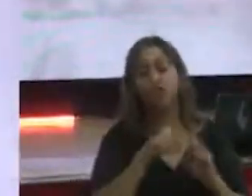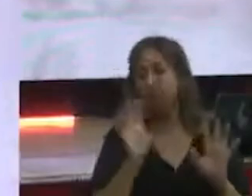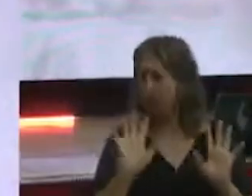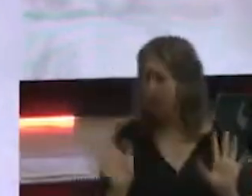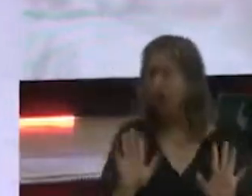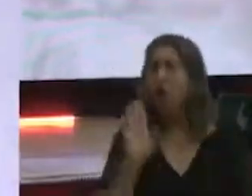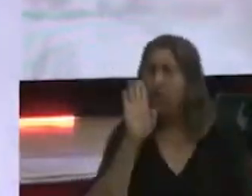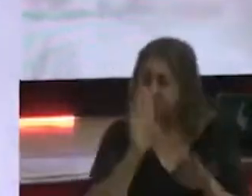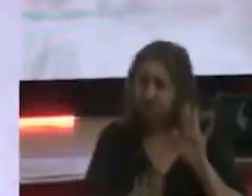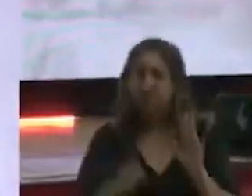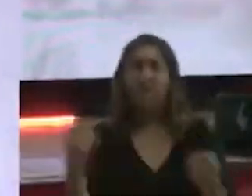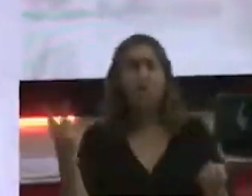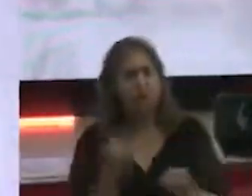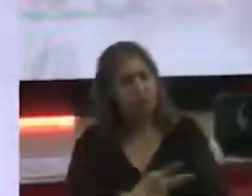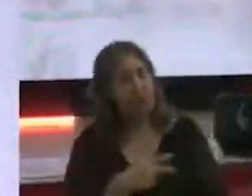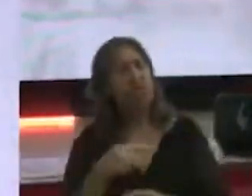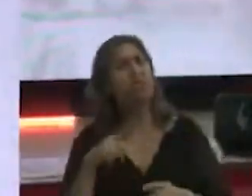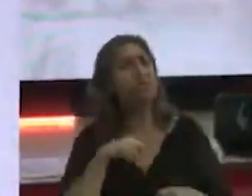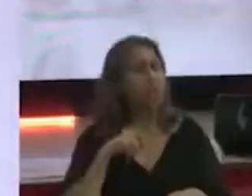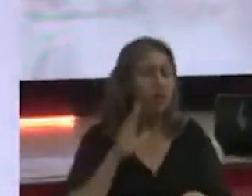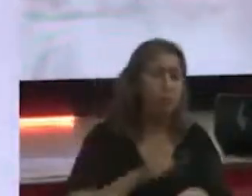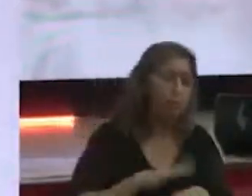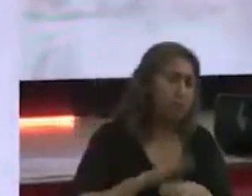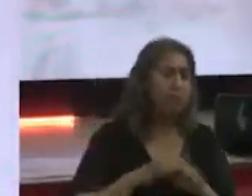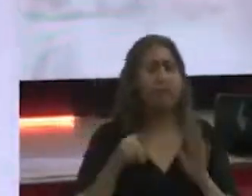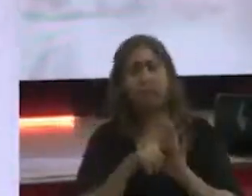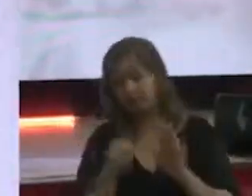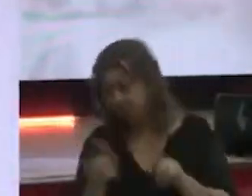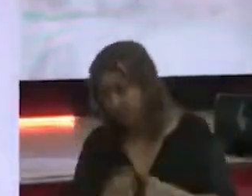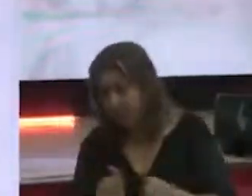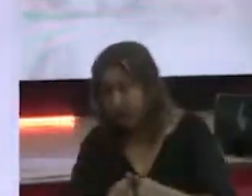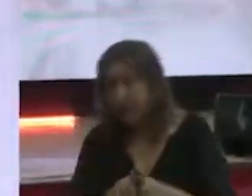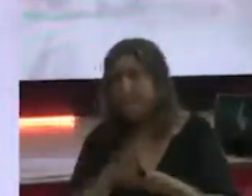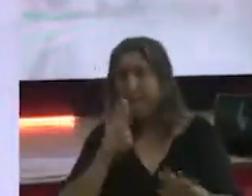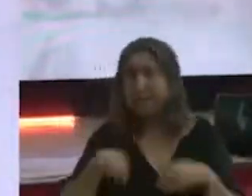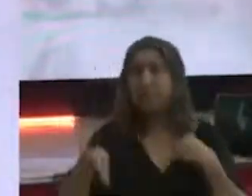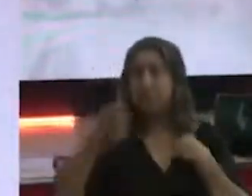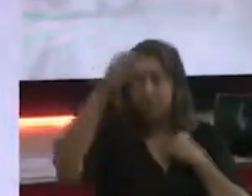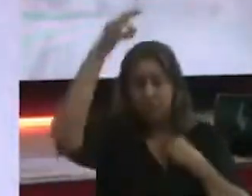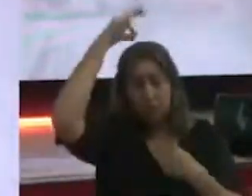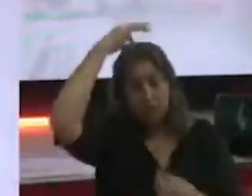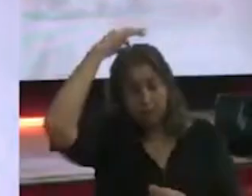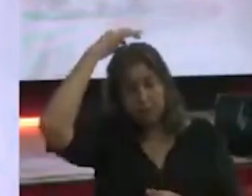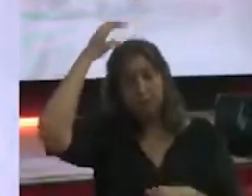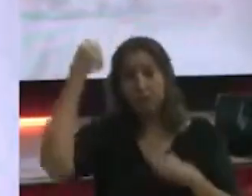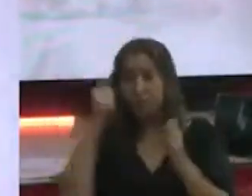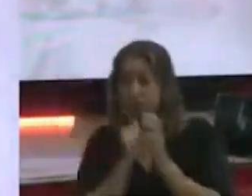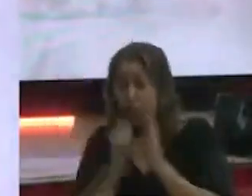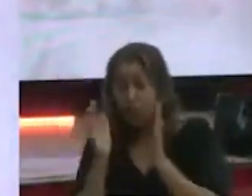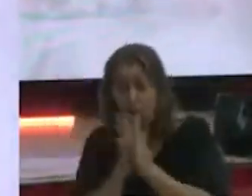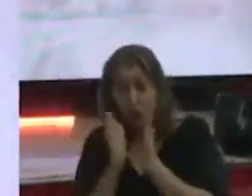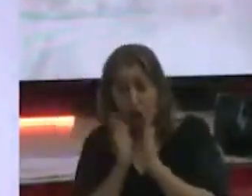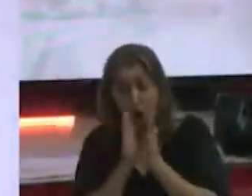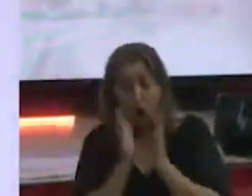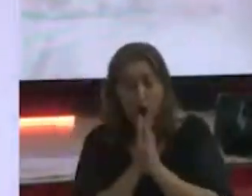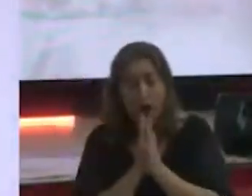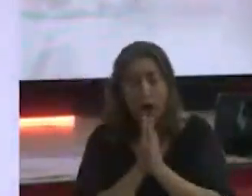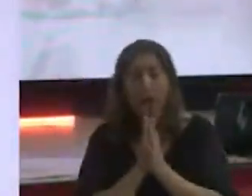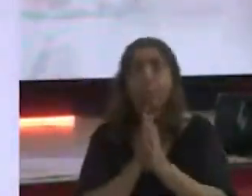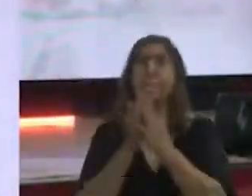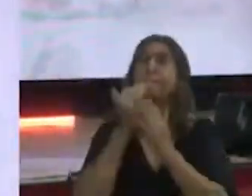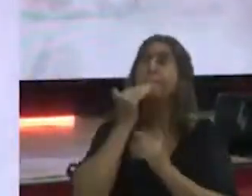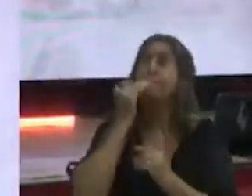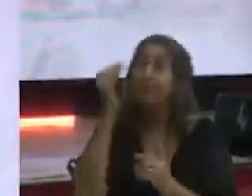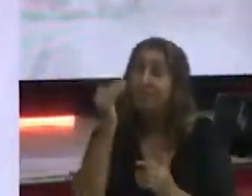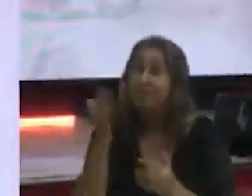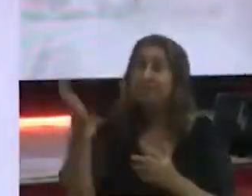dizer para você é que se você tem o espírito santo você precisa orar e cultivar este ambiente para que você não